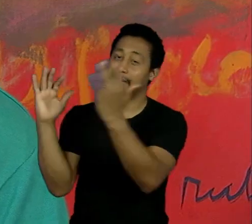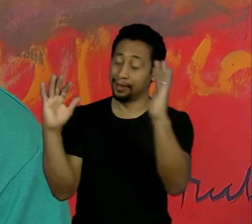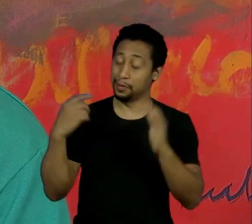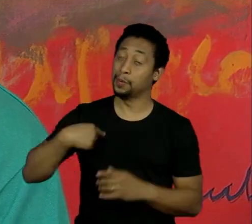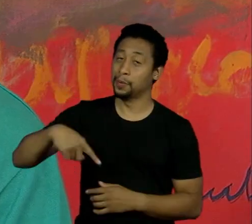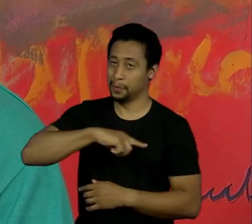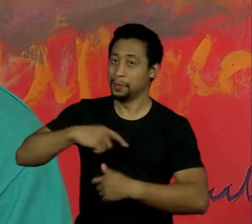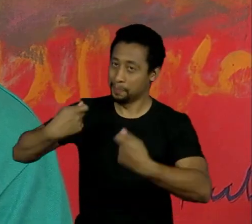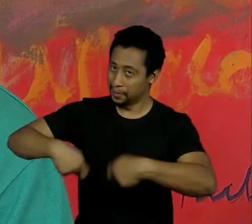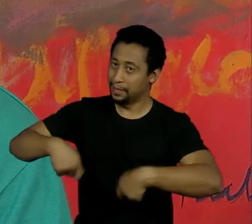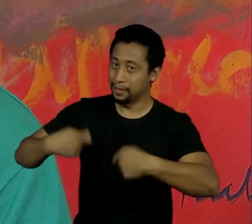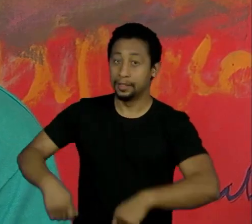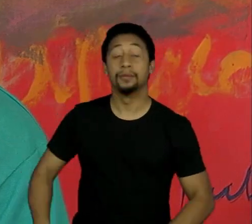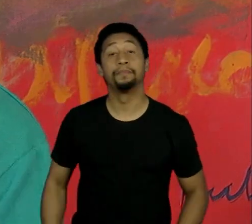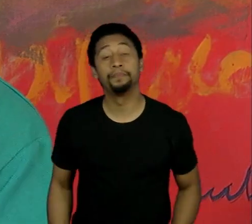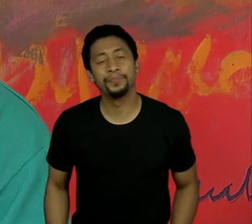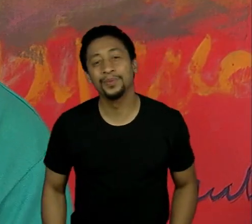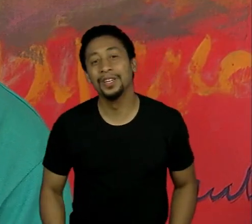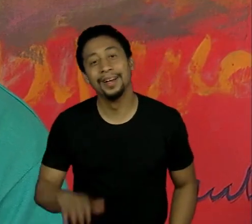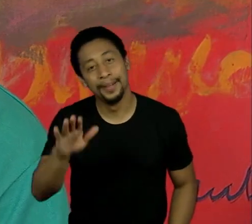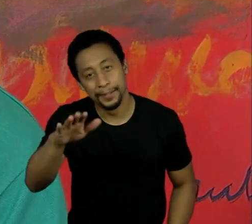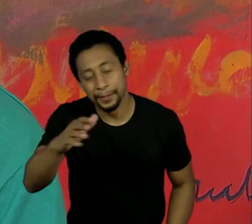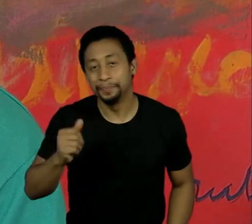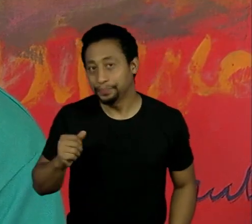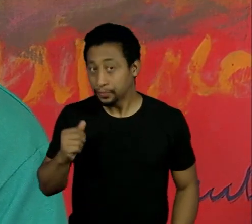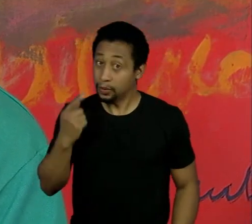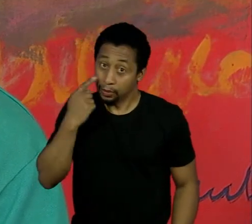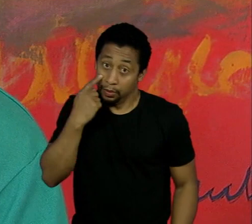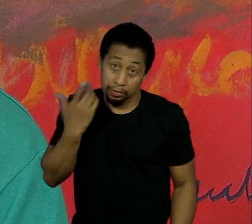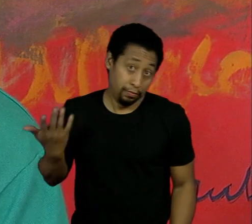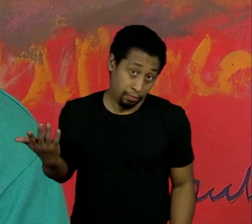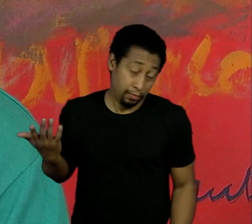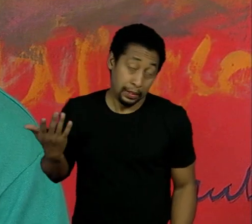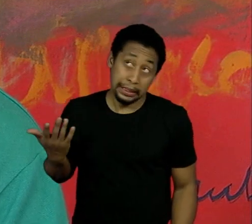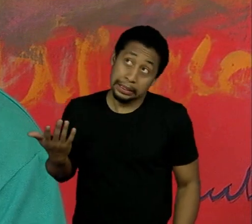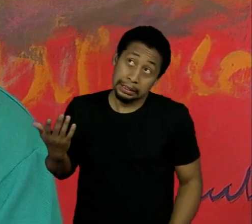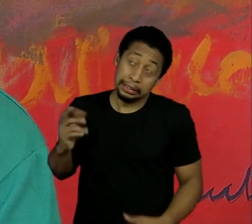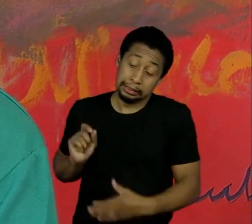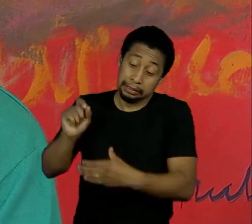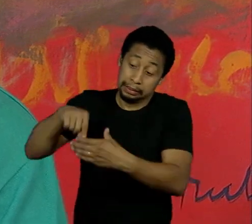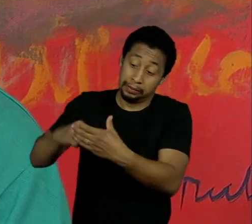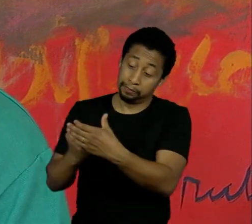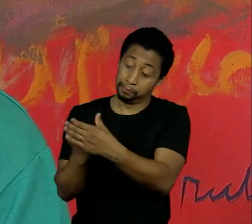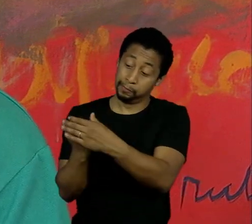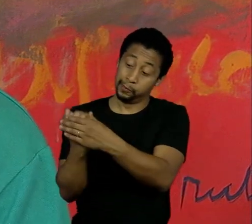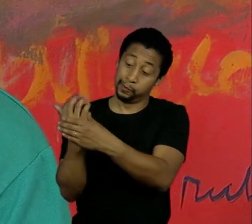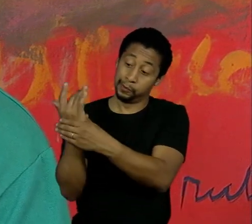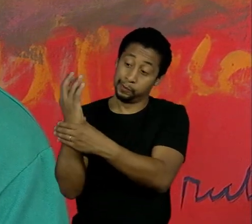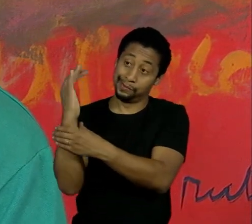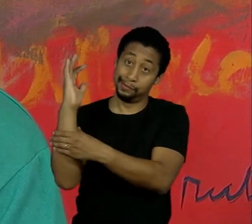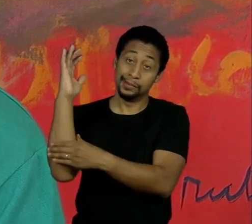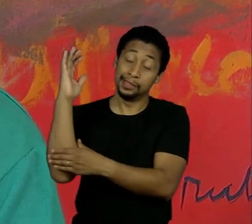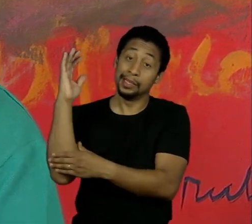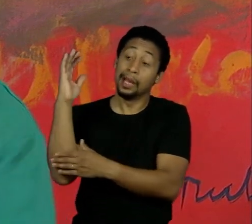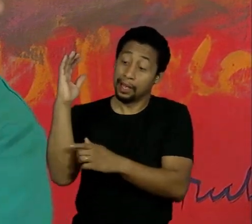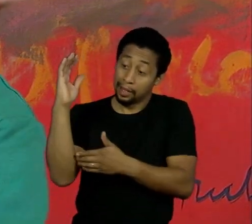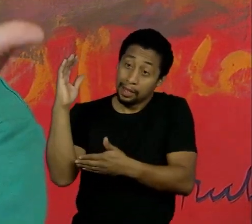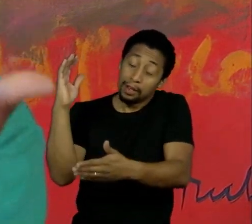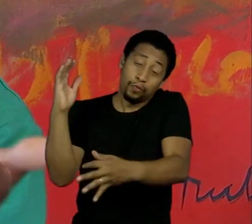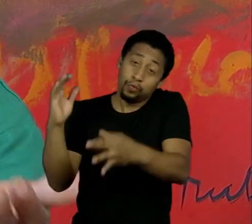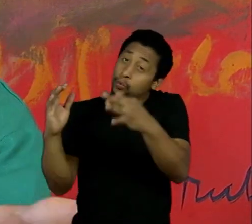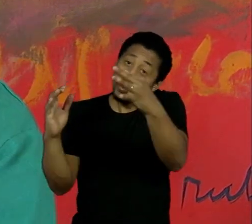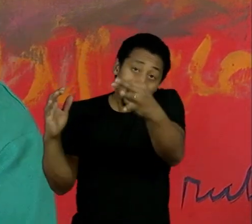pensar do que não existe ainda, né? Nesse Brasil que não existe. Tem de pensar nele